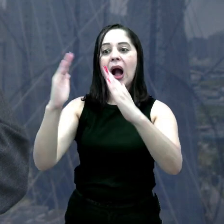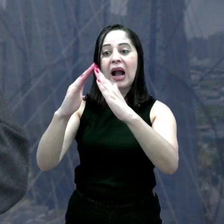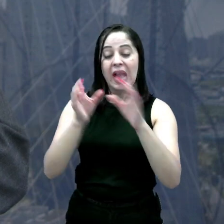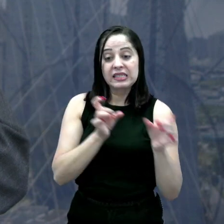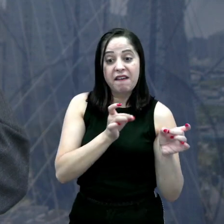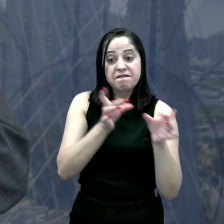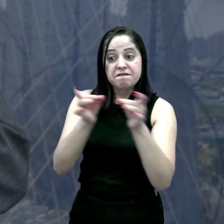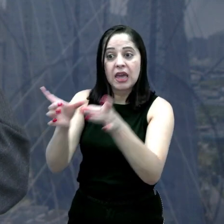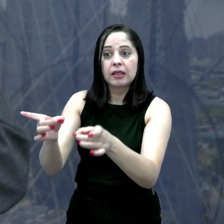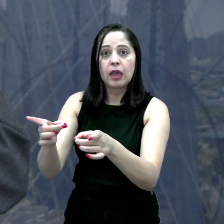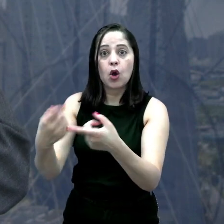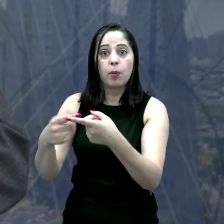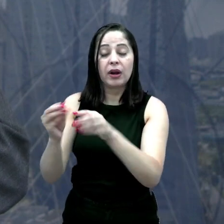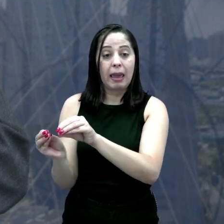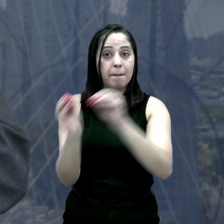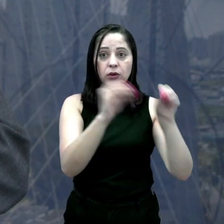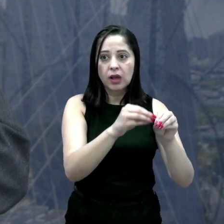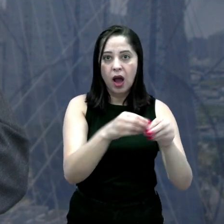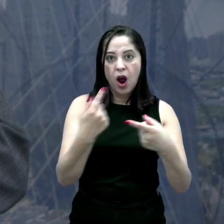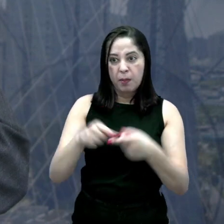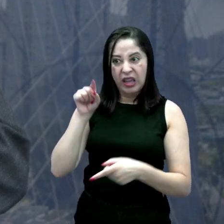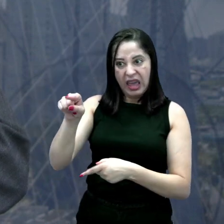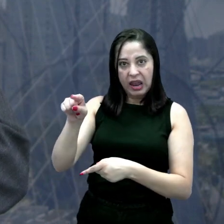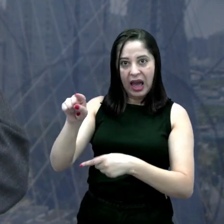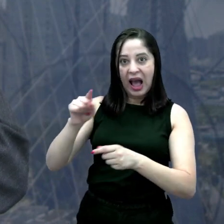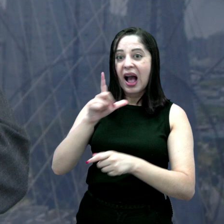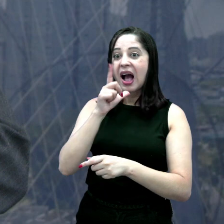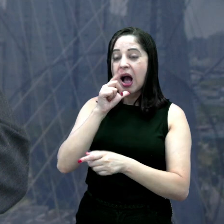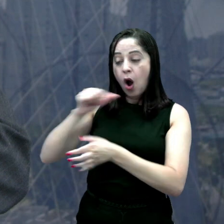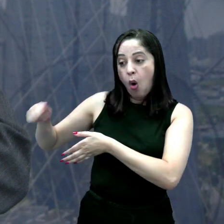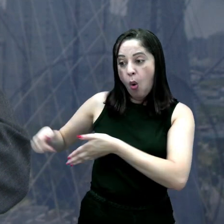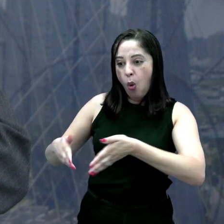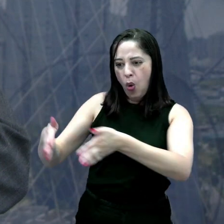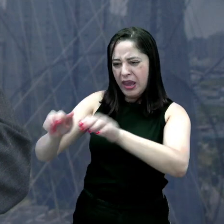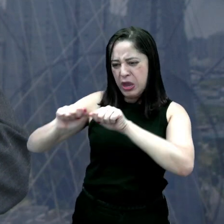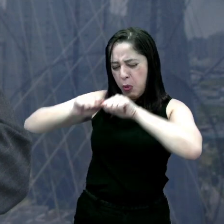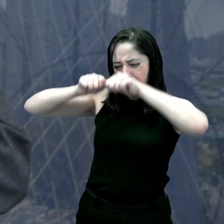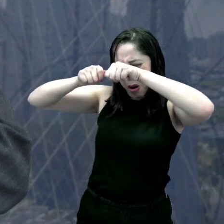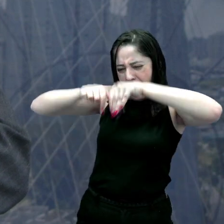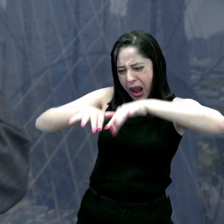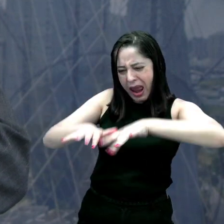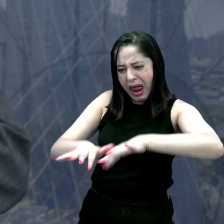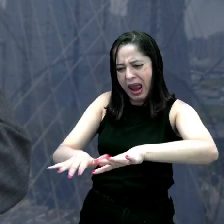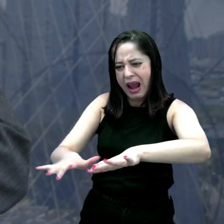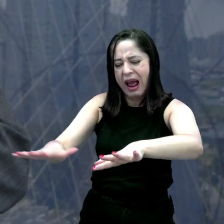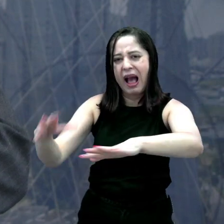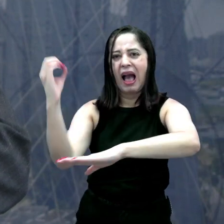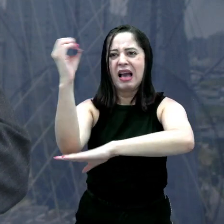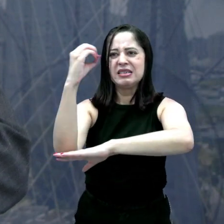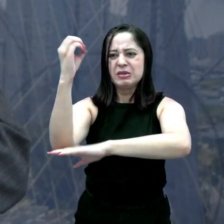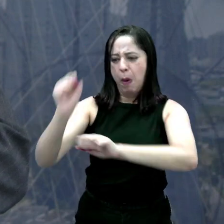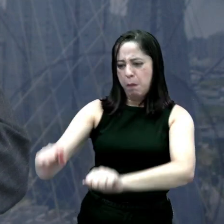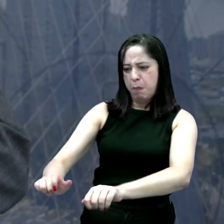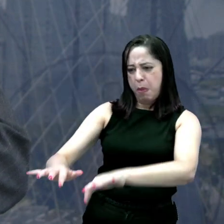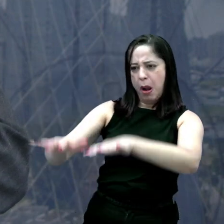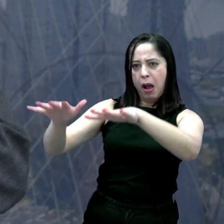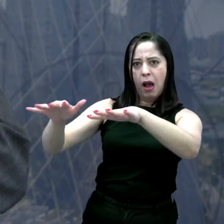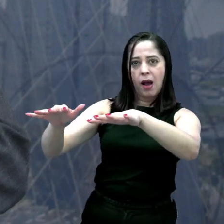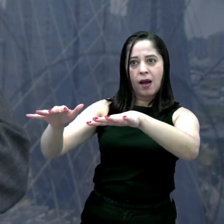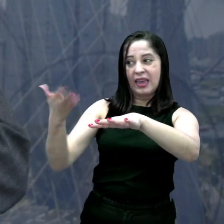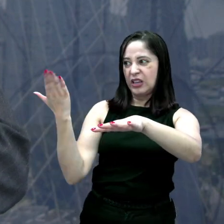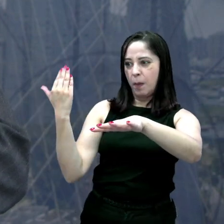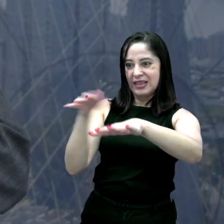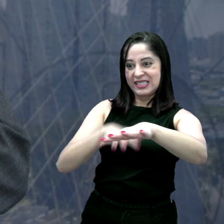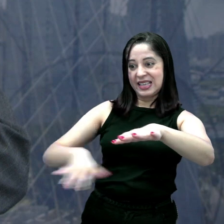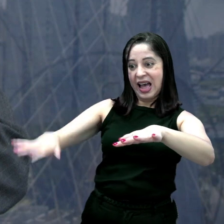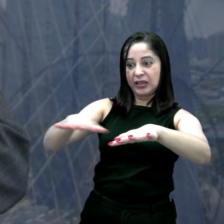porque a tragédia do Rio Guaíba foi, né, emblemática. Sim. E era uma região maravilhosa que a